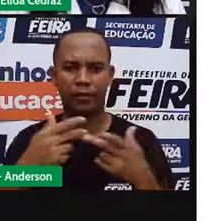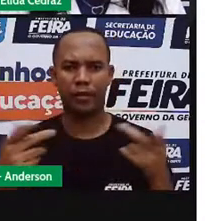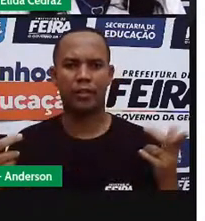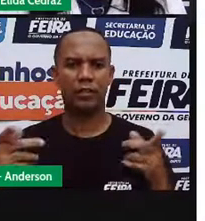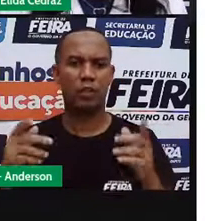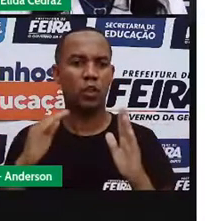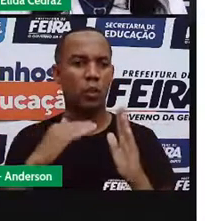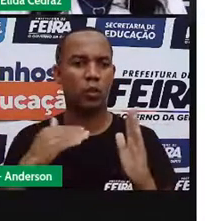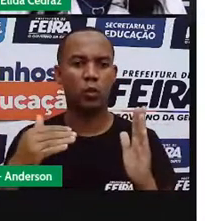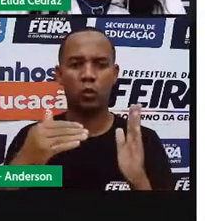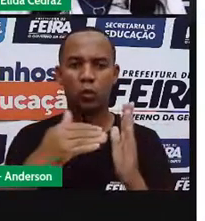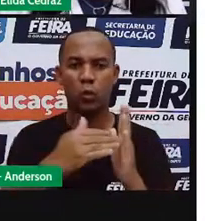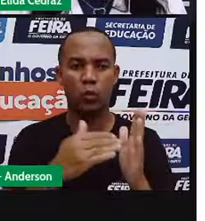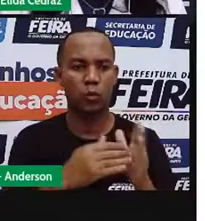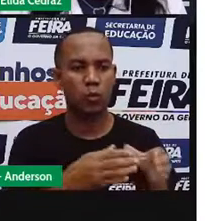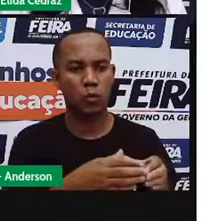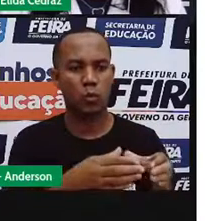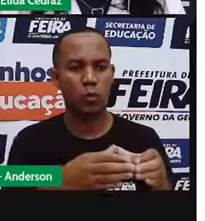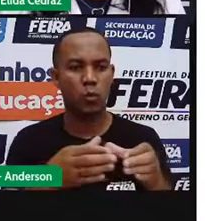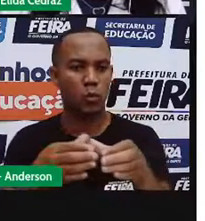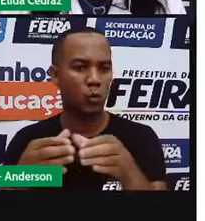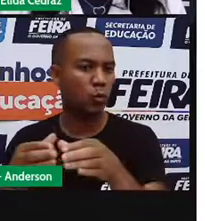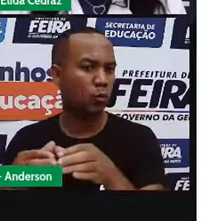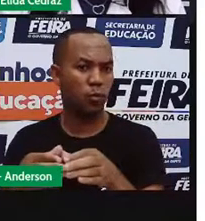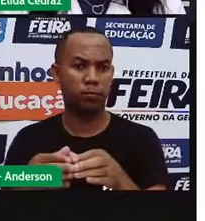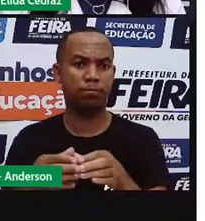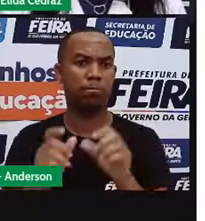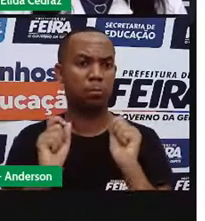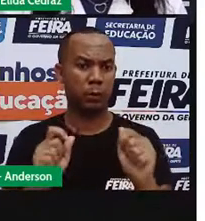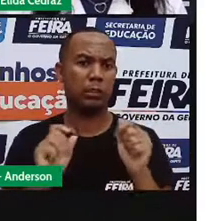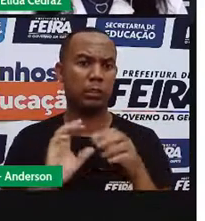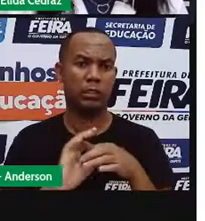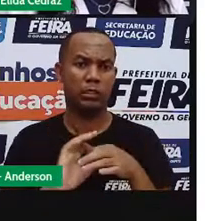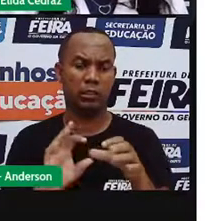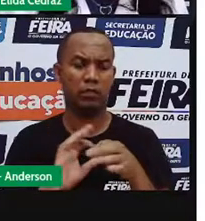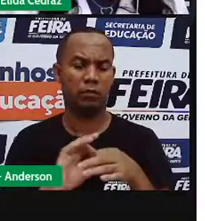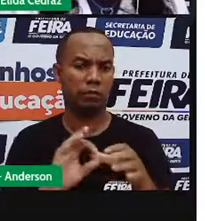de todas as classes, os representantes de todas as classes,